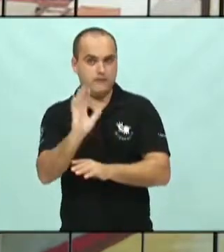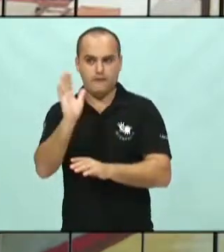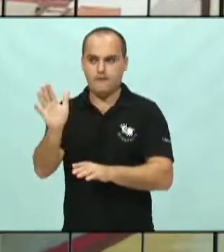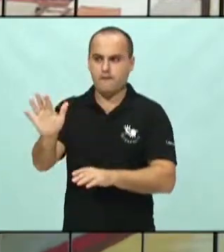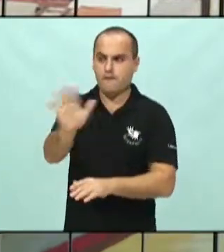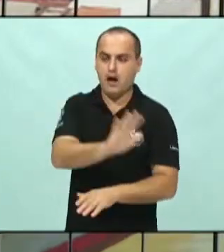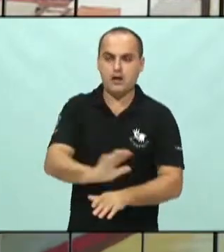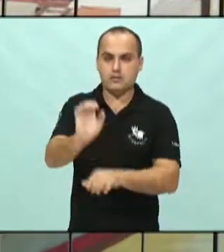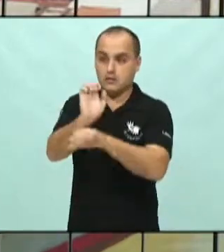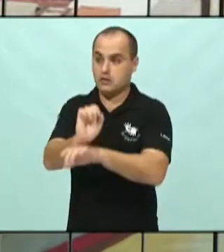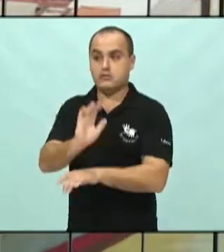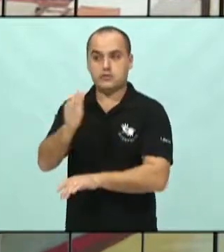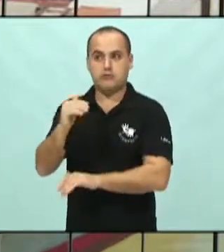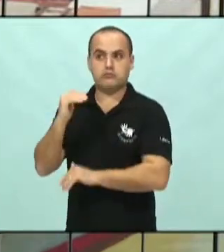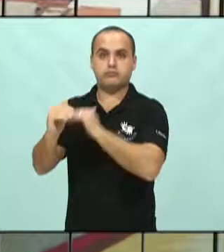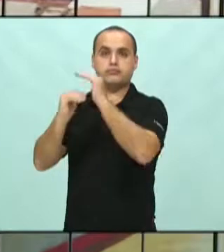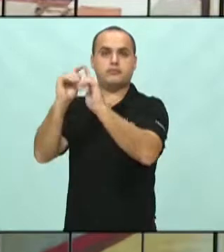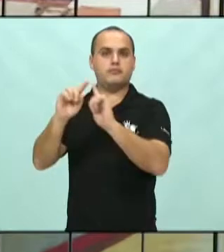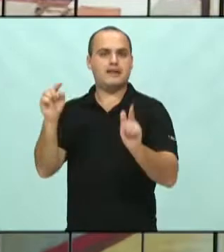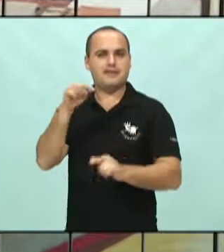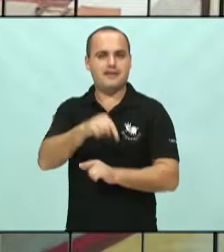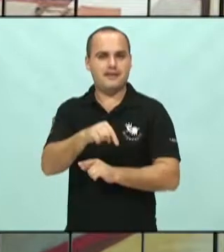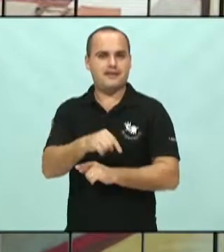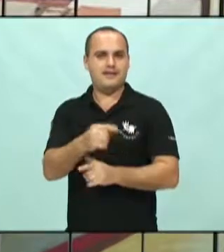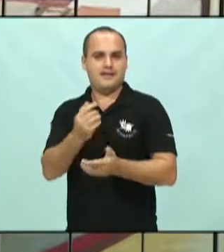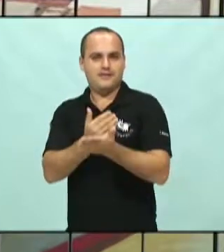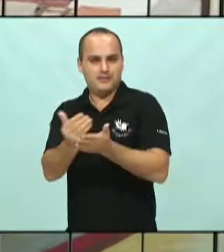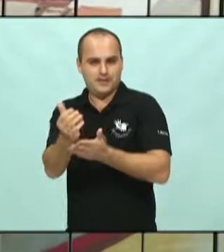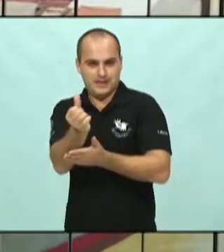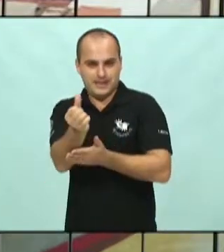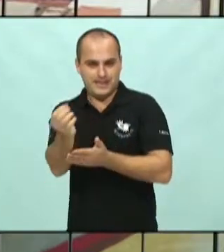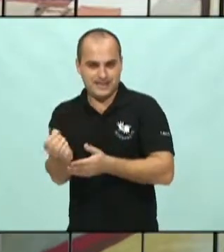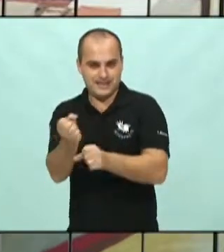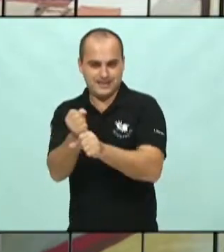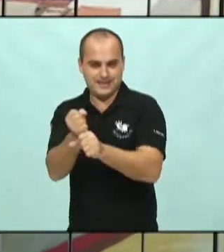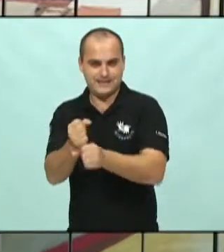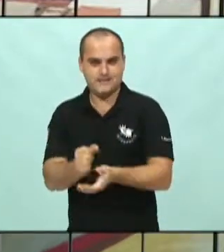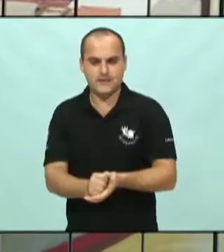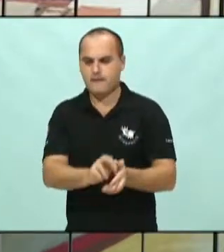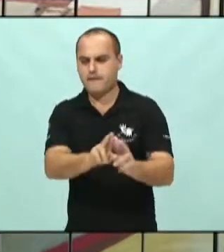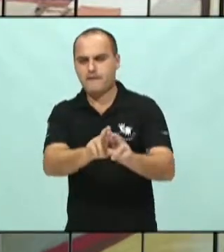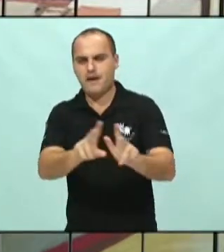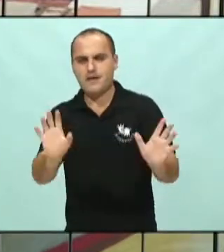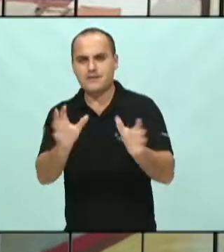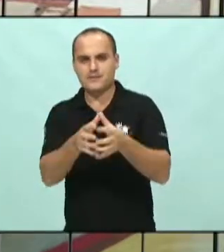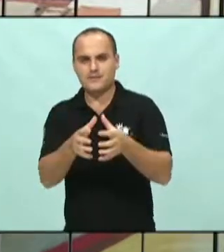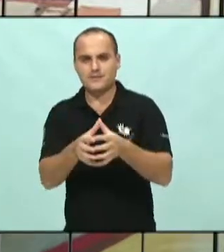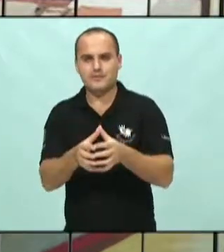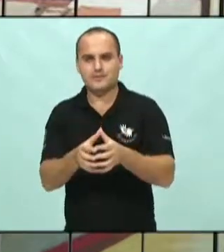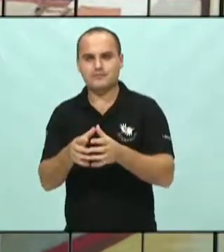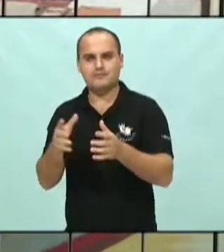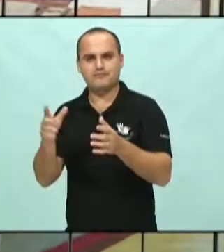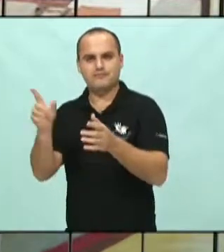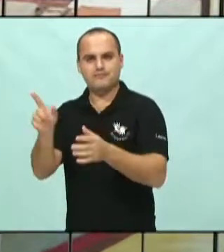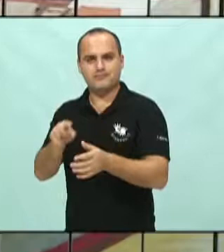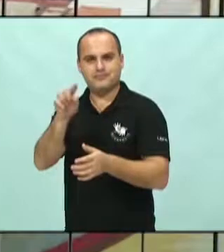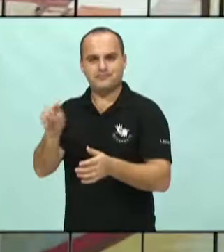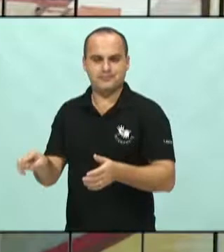esse estágio mais avançado, mas aqui foi principalmente nos anos 60. E aí muitos clubes deixaram até de existir